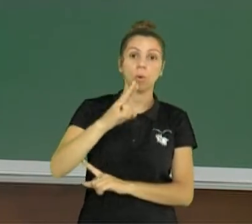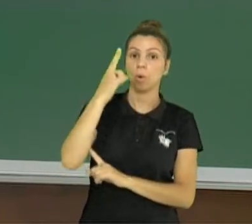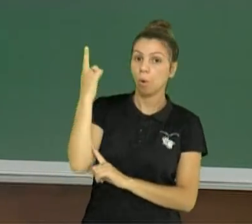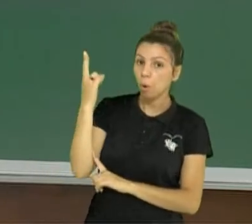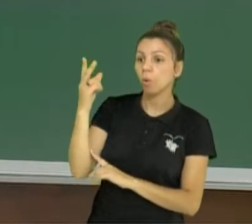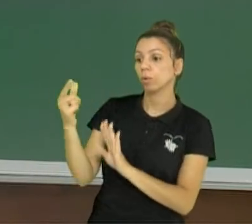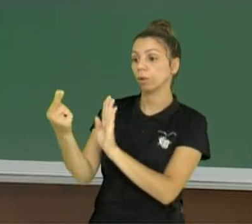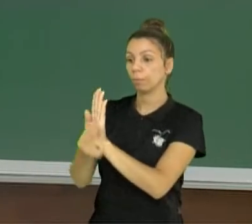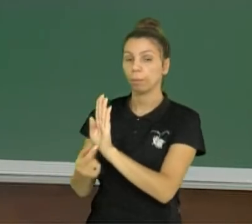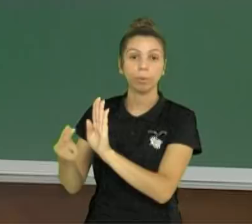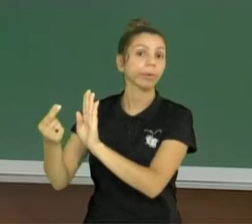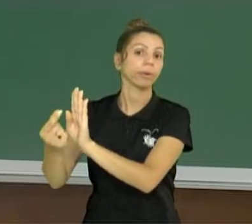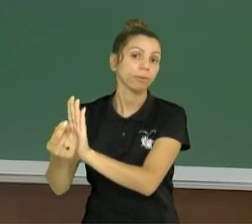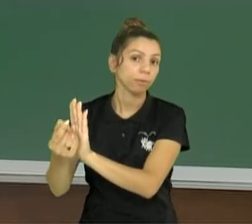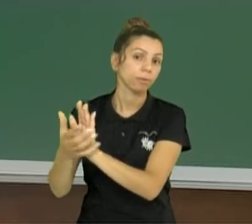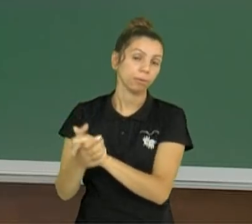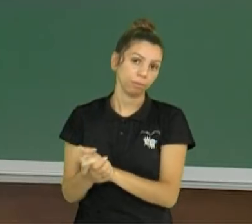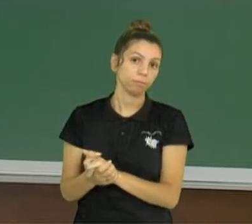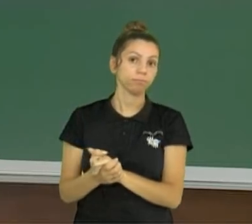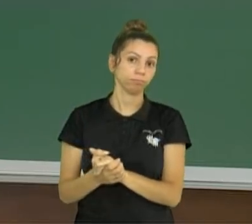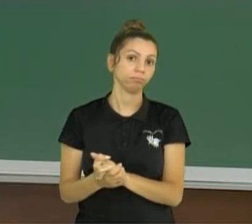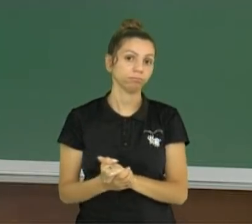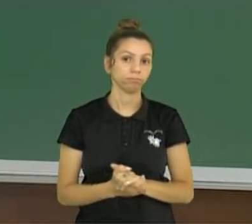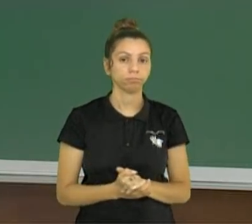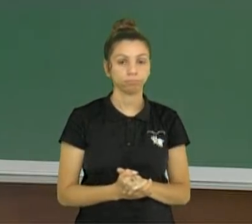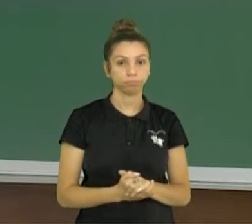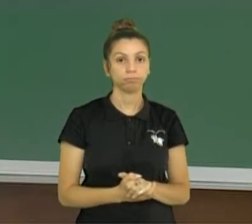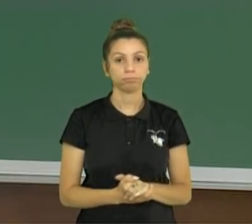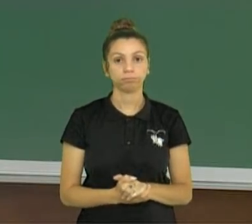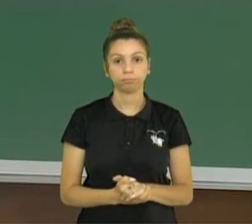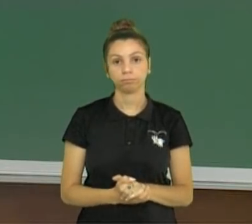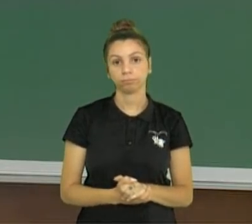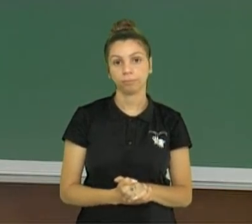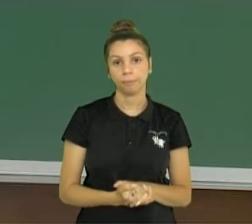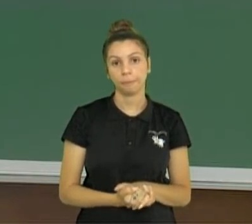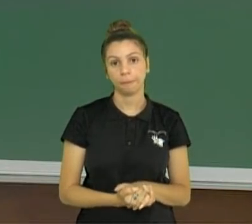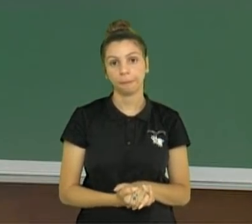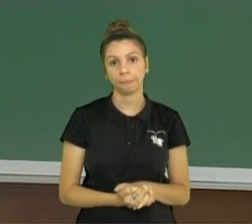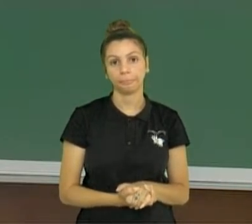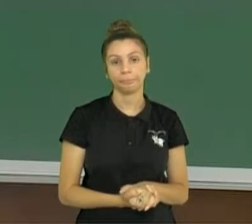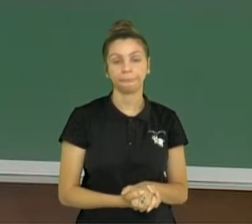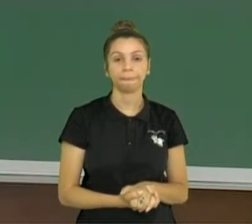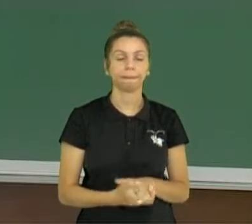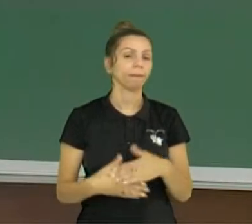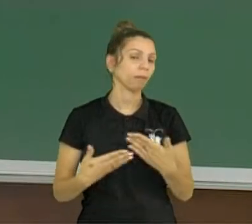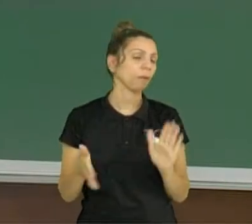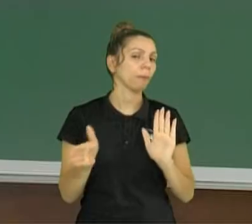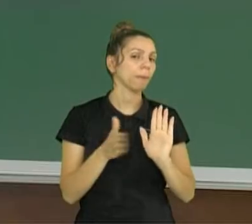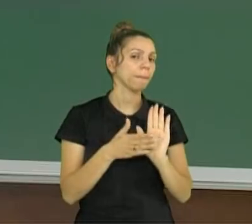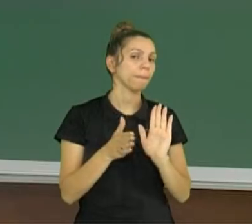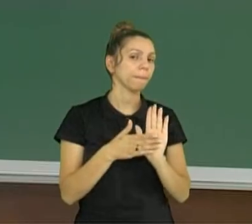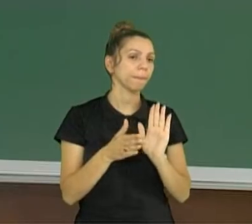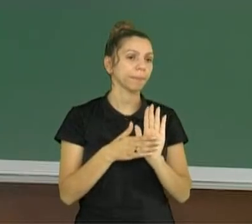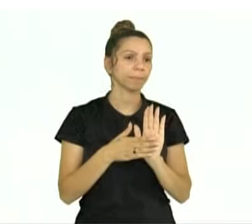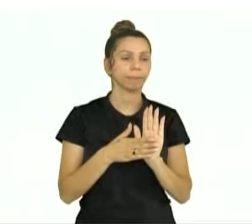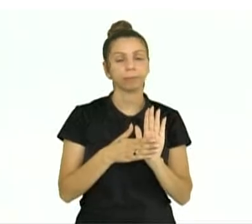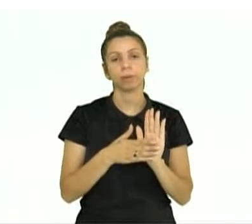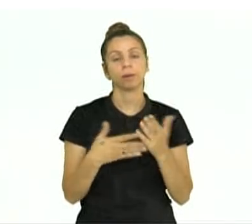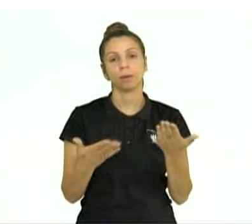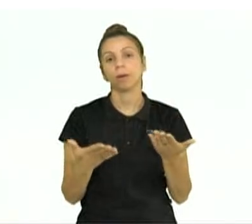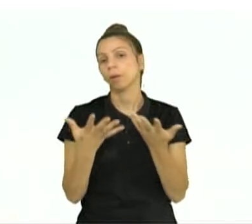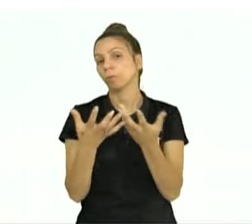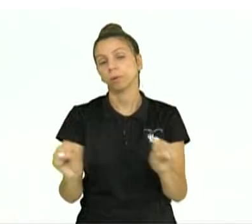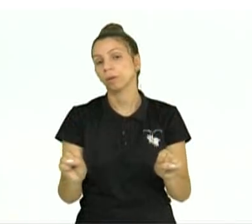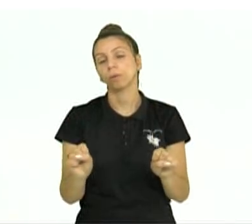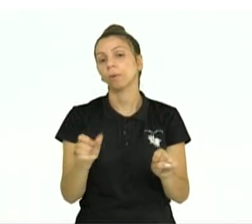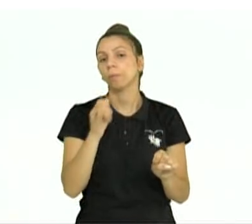burguesa, como Voltaire, Rousseau. Ok? Bom, agora qual que é a proposta dele? Então, ele não se contentou apenas